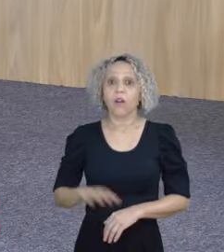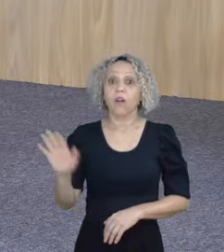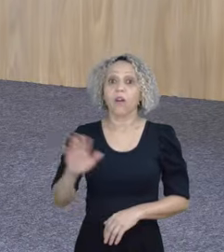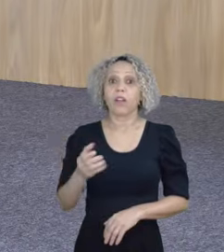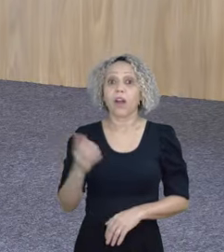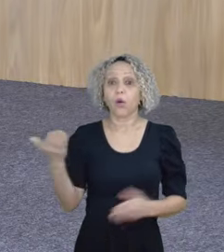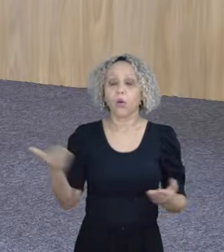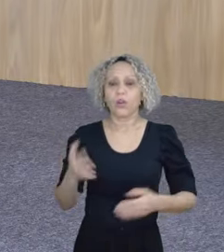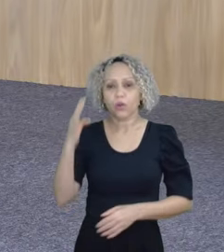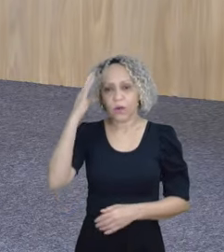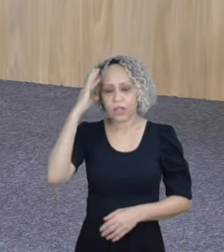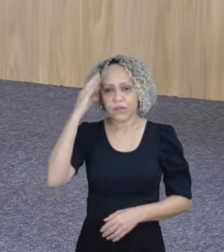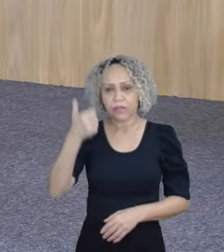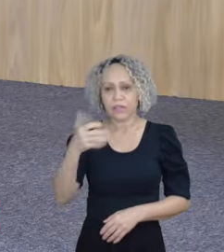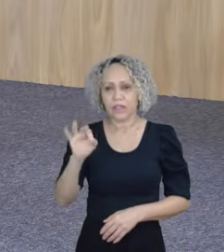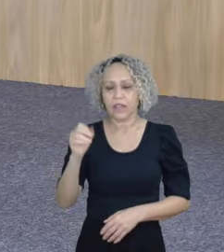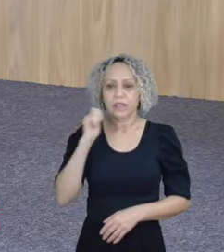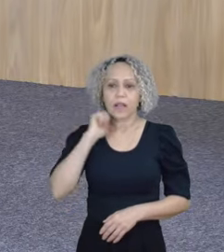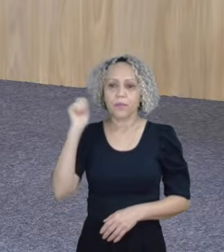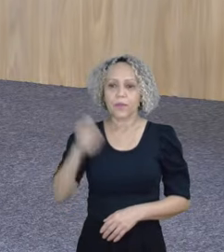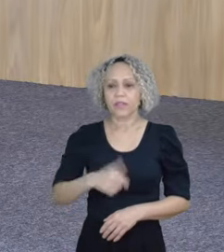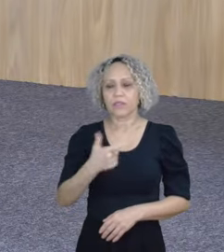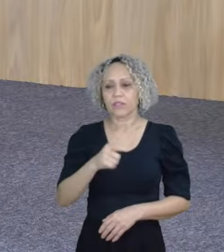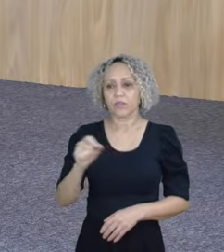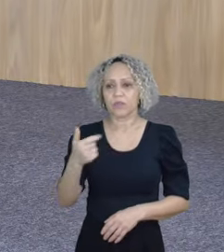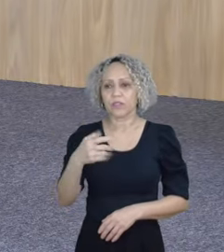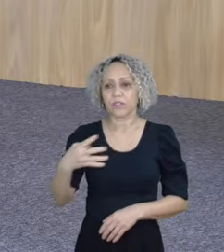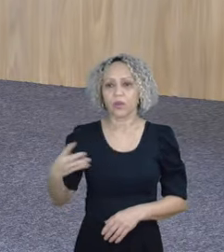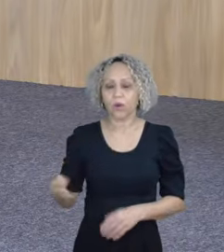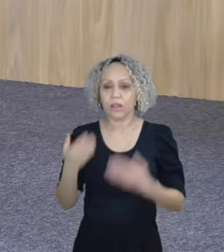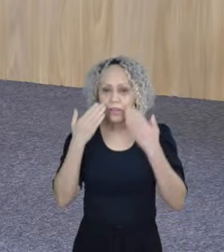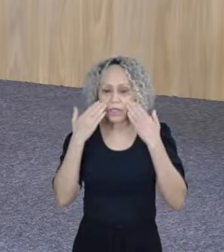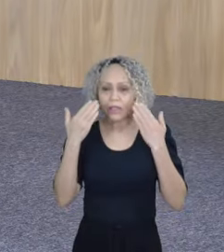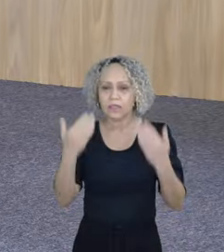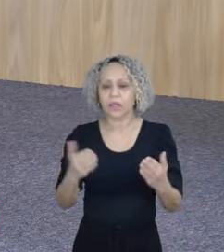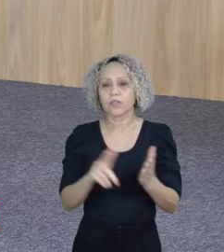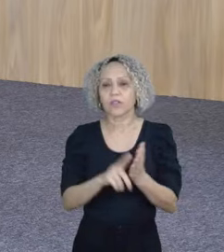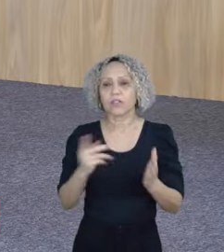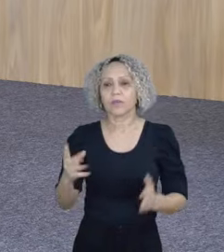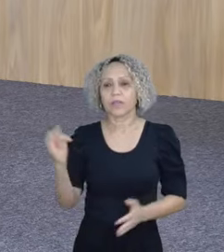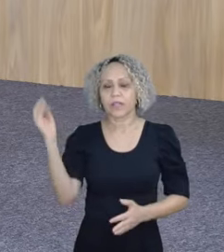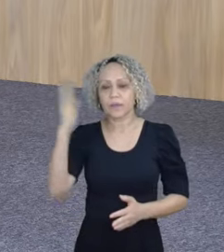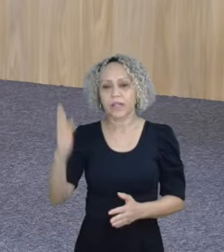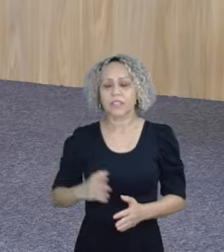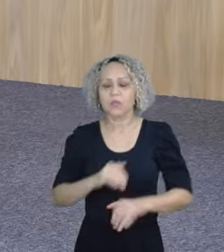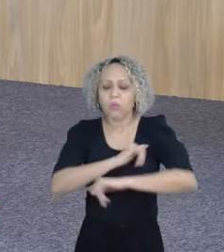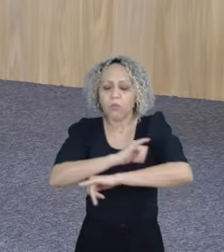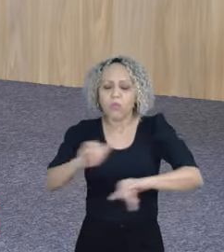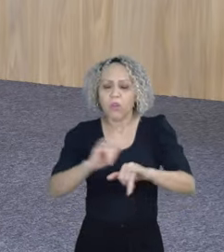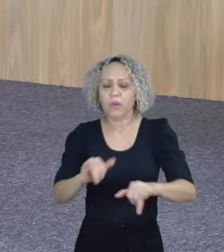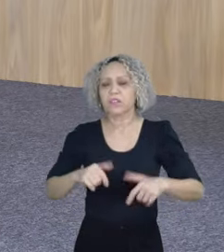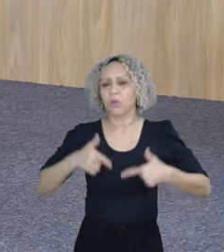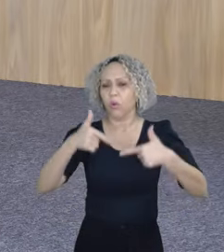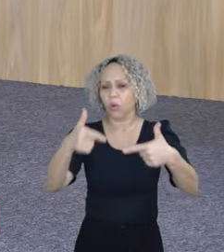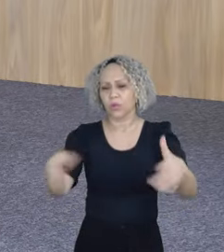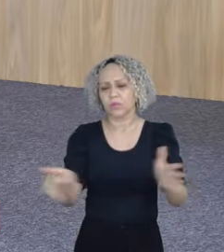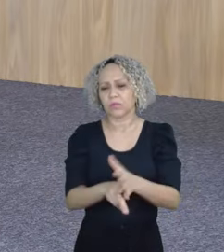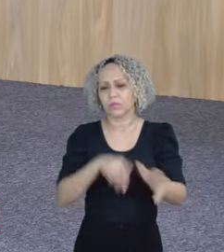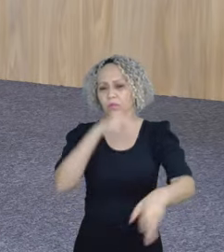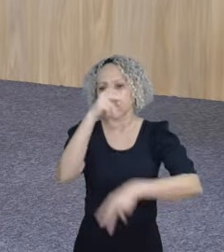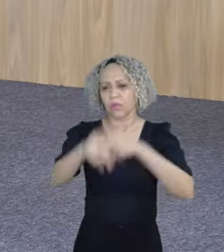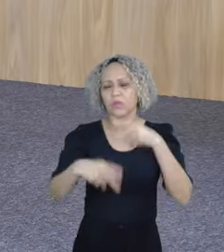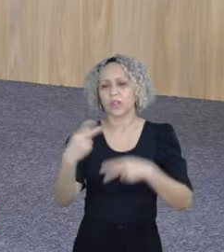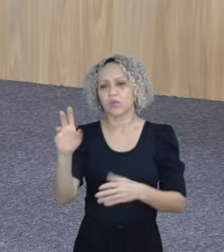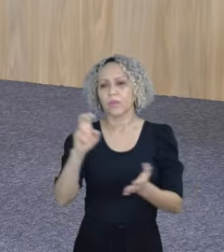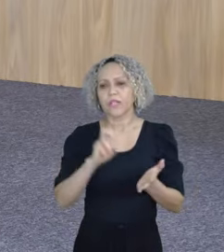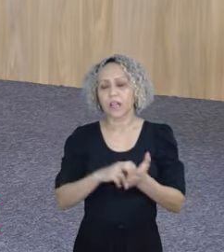Olá, hoje é quarta-feira, 10 de abril de 2024, está no ar o Jornal PT Brasil, com muita informação e luta popular na sua